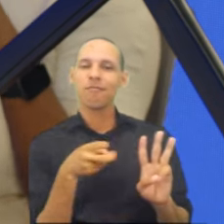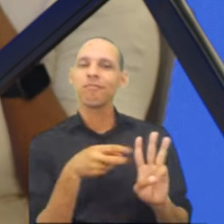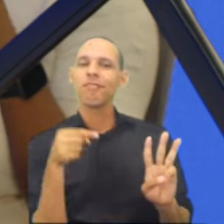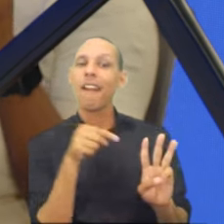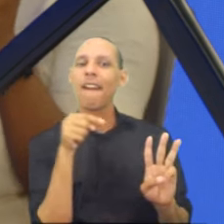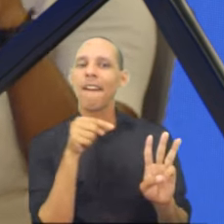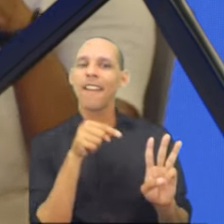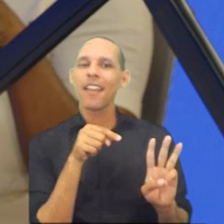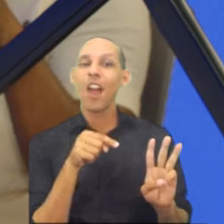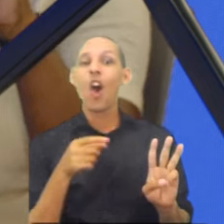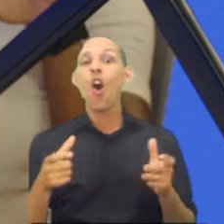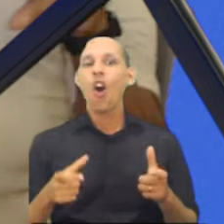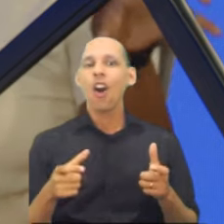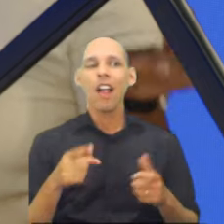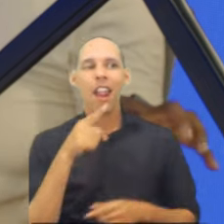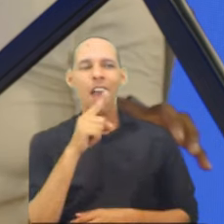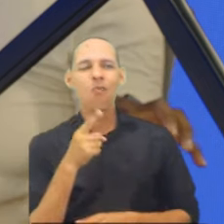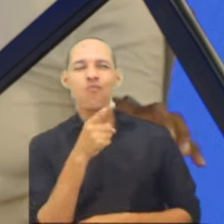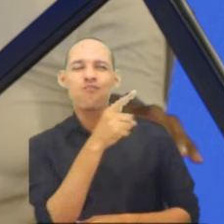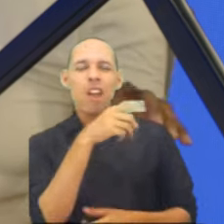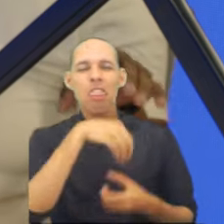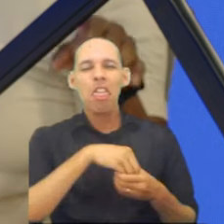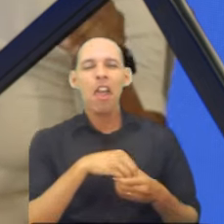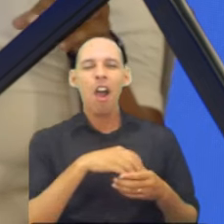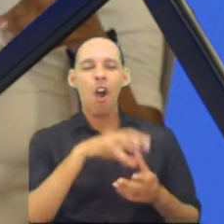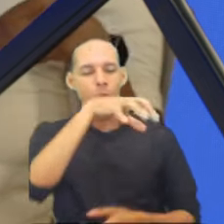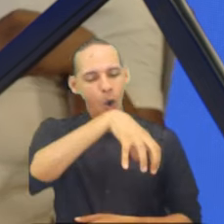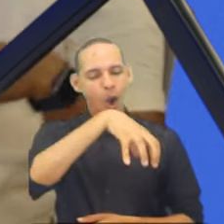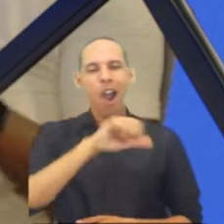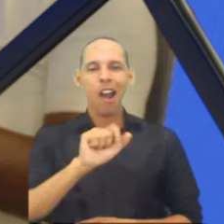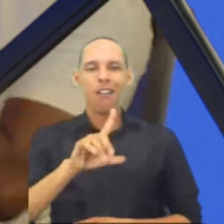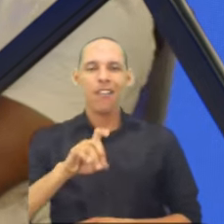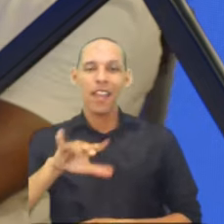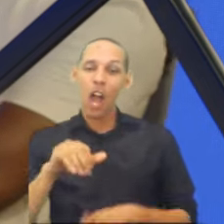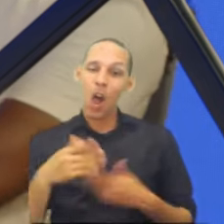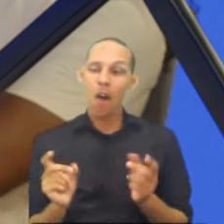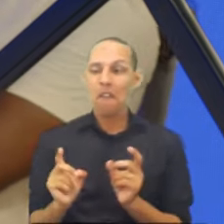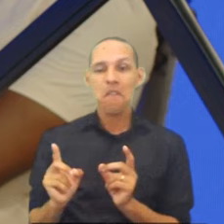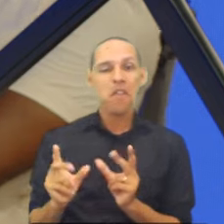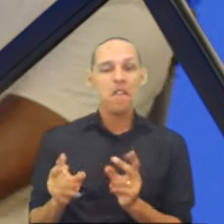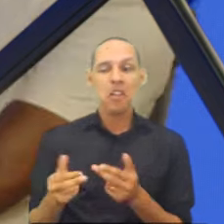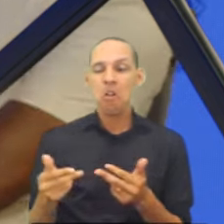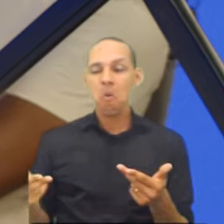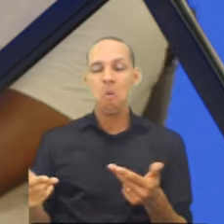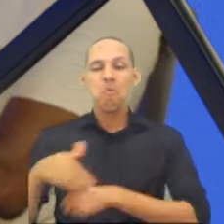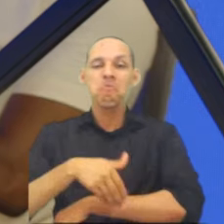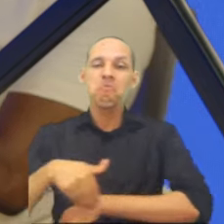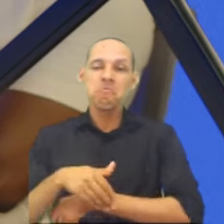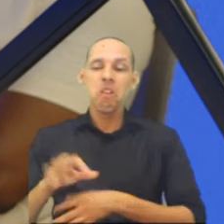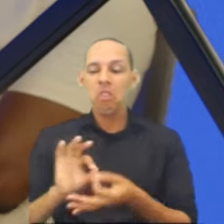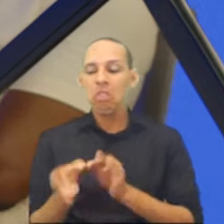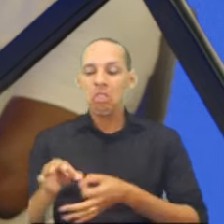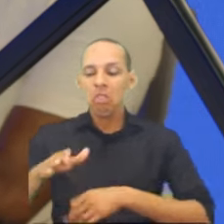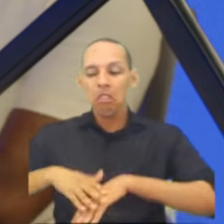indígena só é a que vive aldeada né ou é o que tá vendendo buginganga na rua